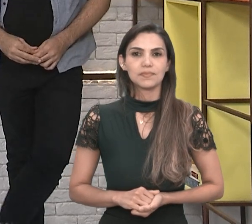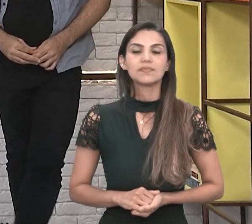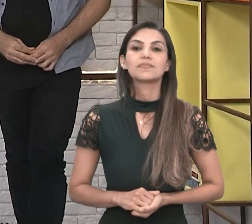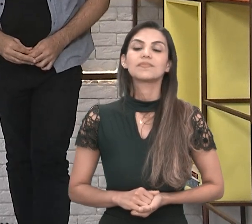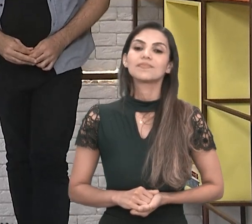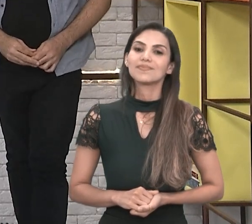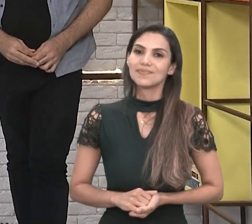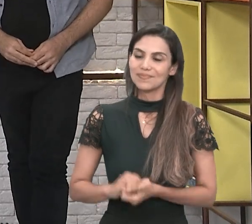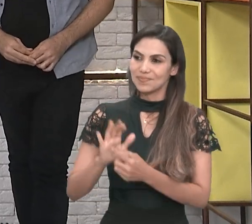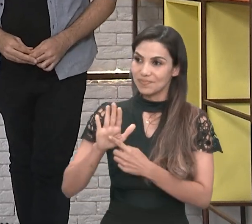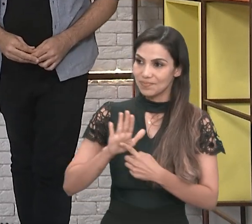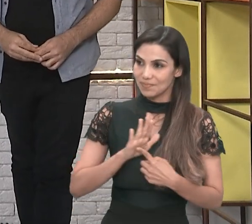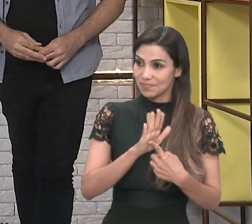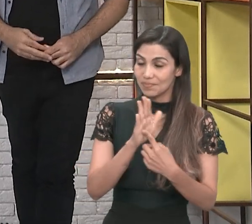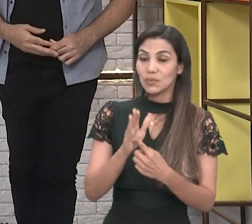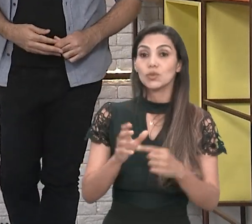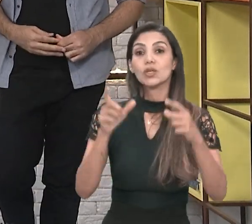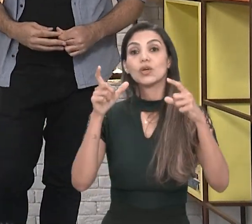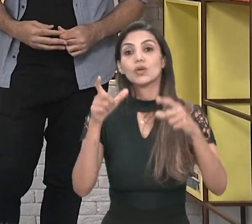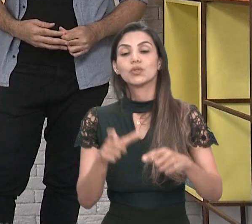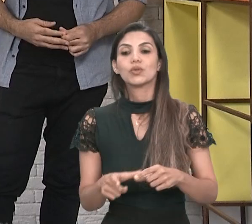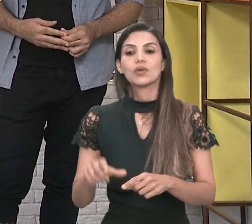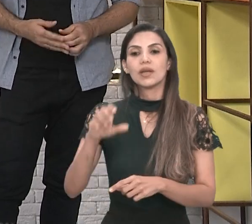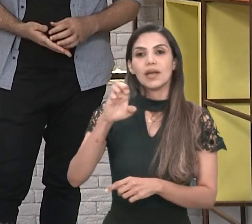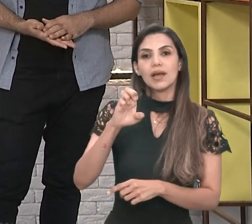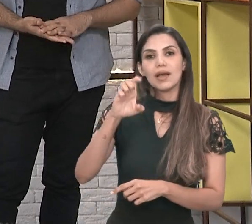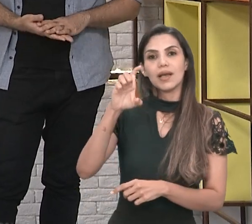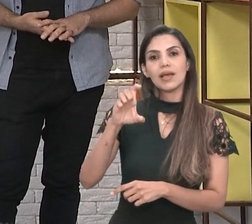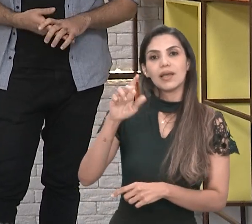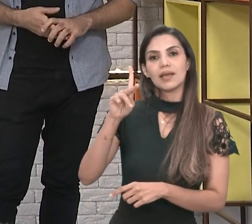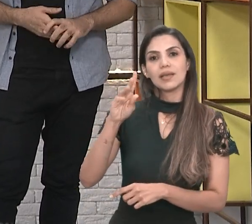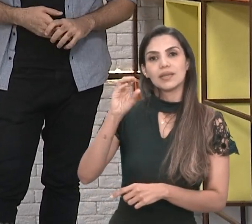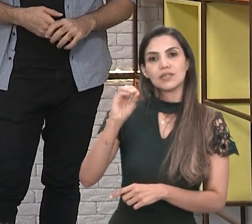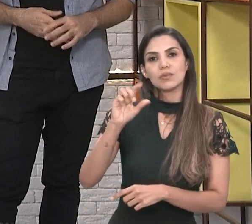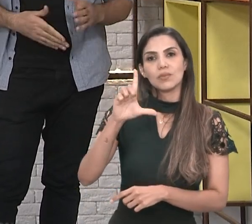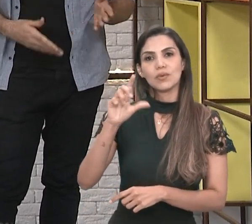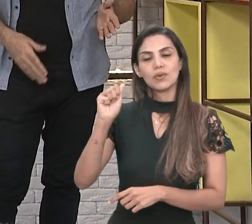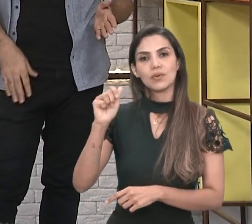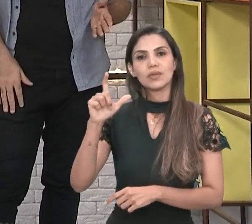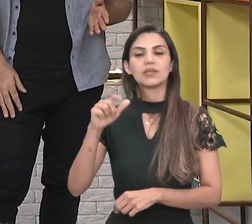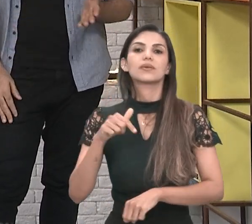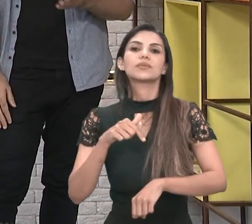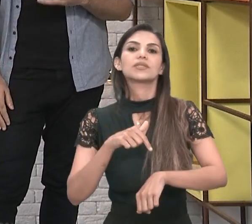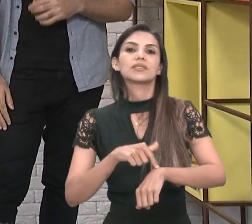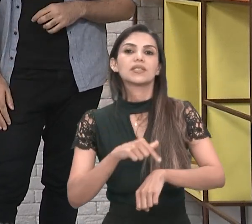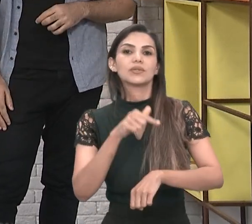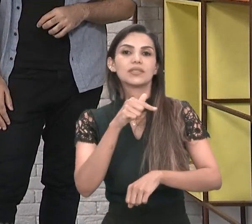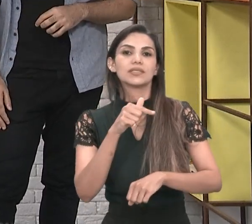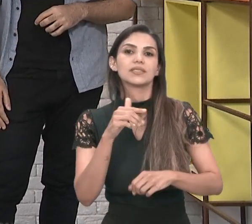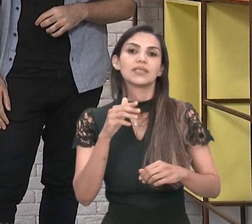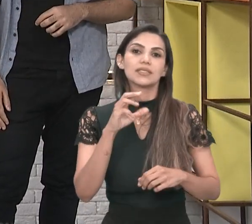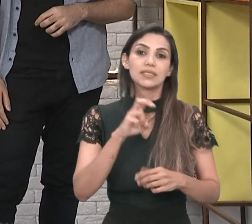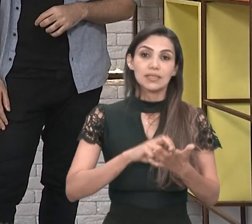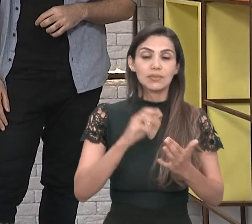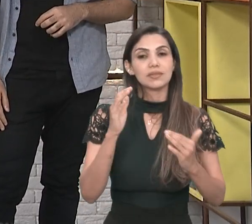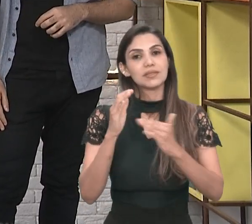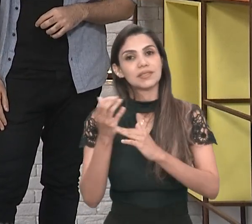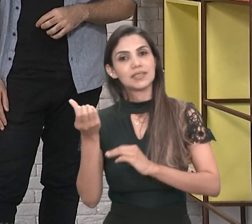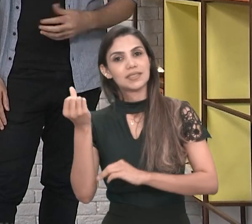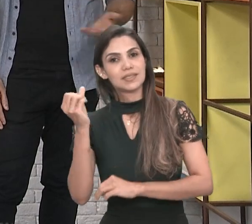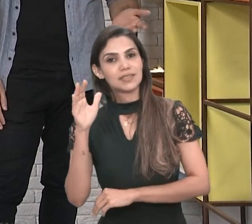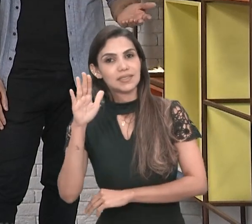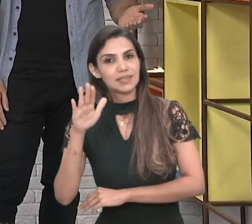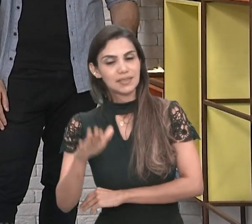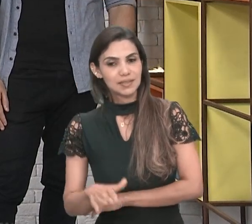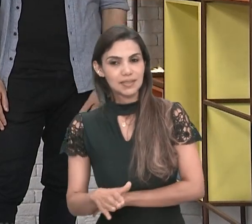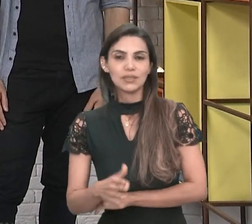E a exposição fica no Expolab da Faculdade de Artes Visuais, de segunda a sexta, das 7 da manhã até às 6 da noite.